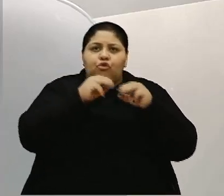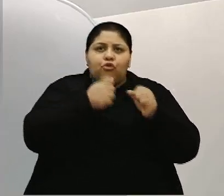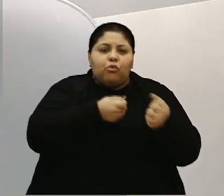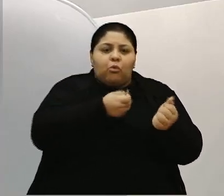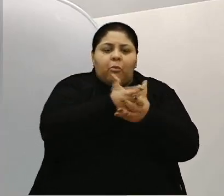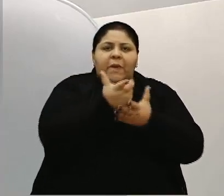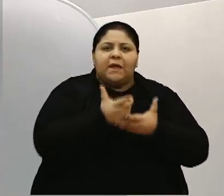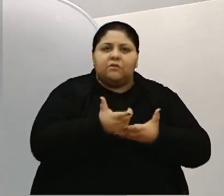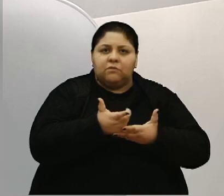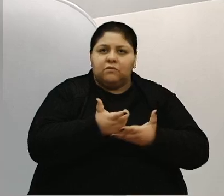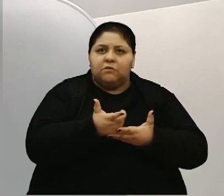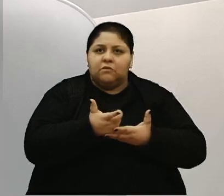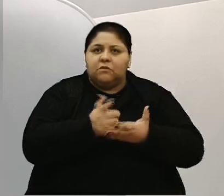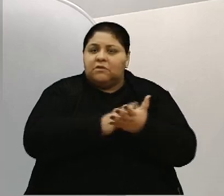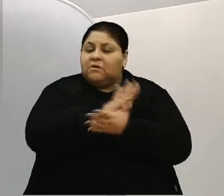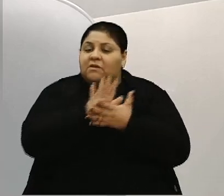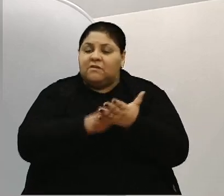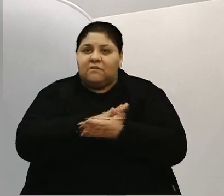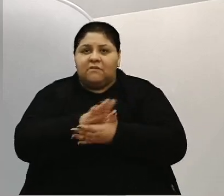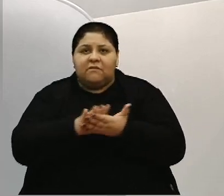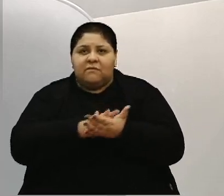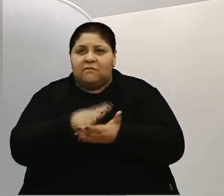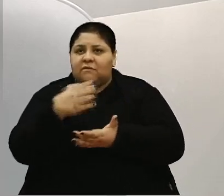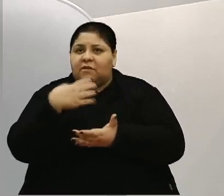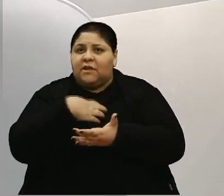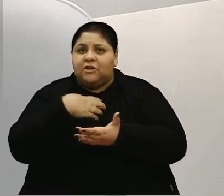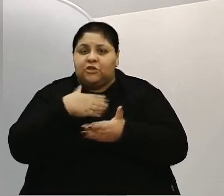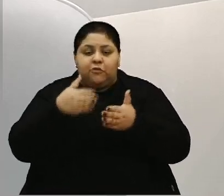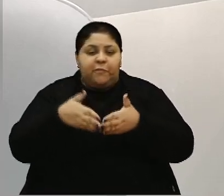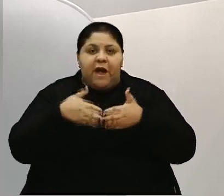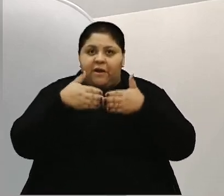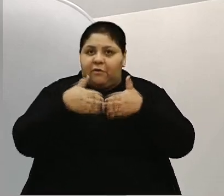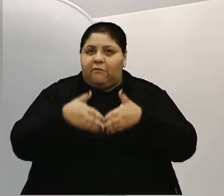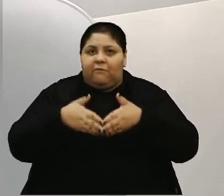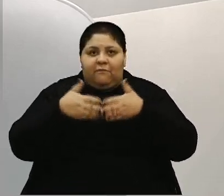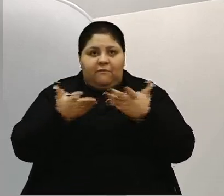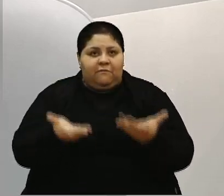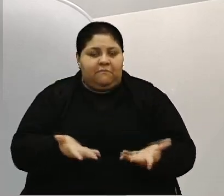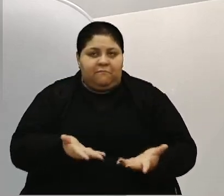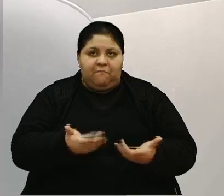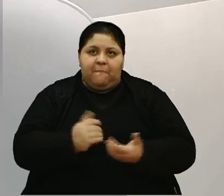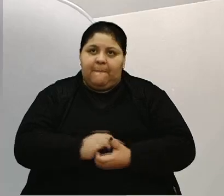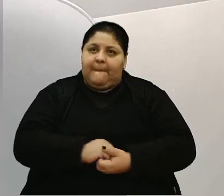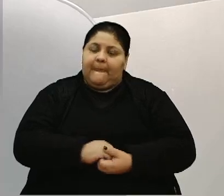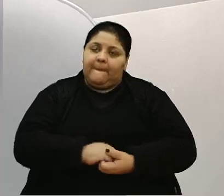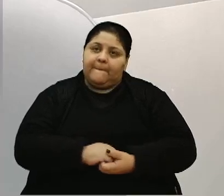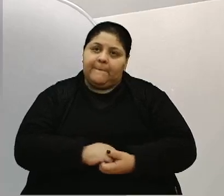adquirido, nenhuma é em forma de barco. Nenhuma.